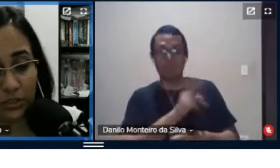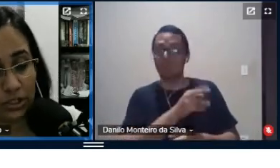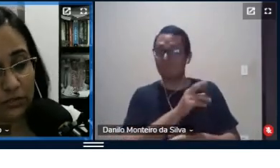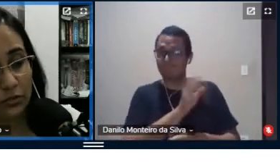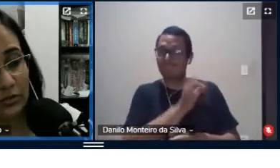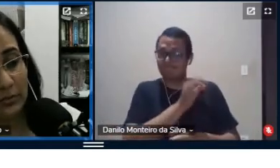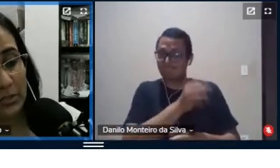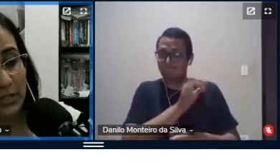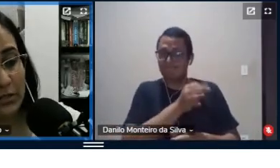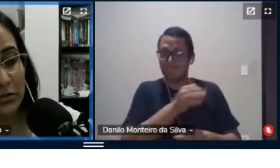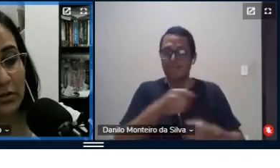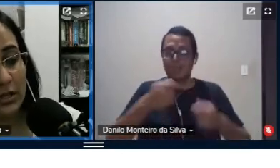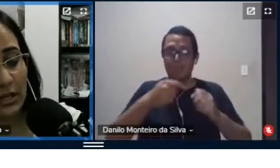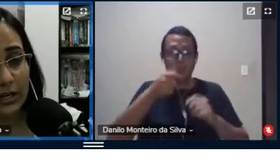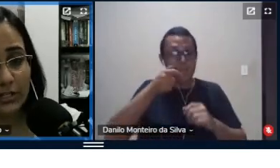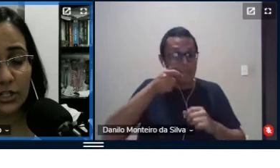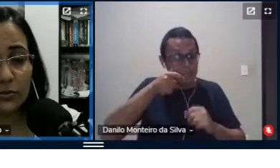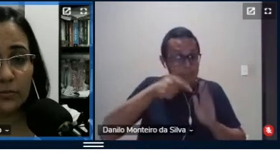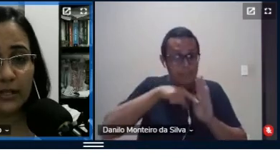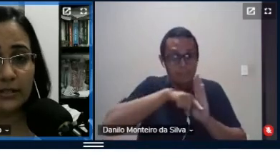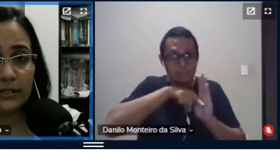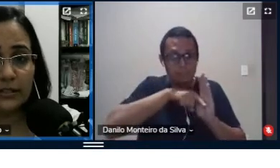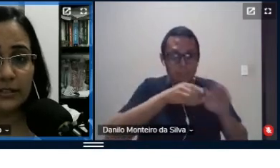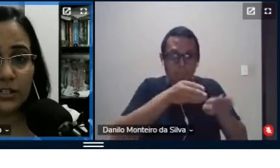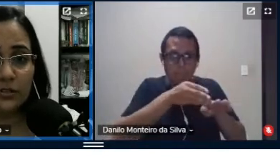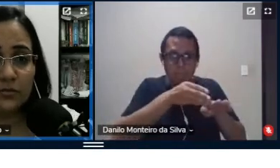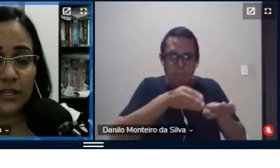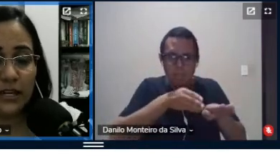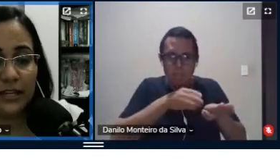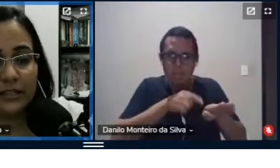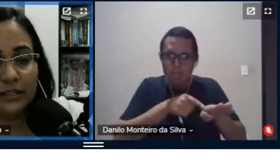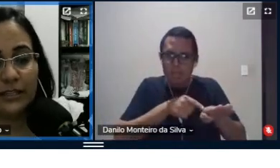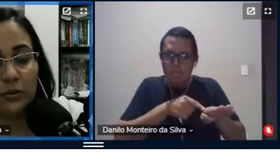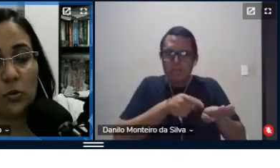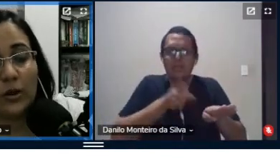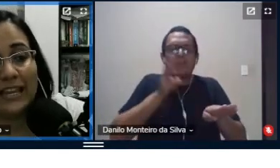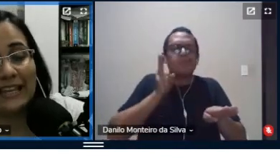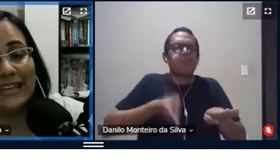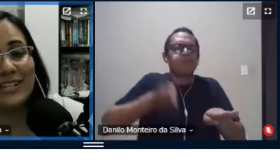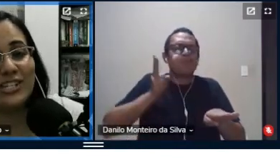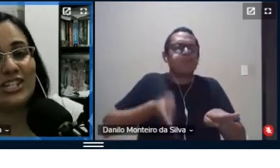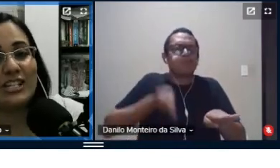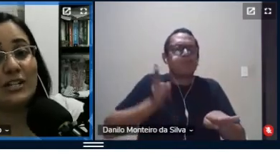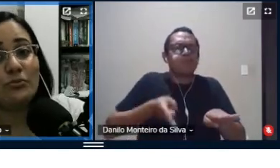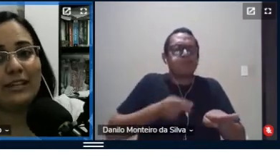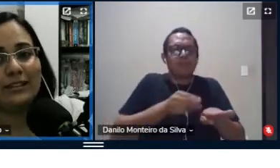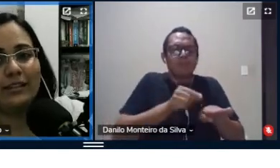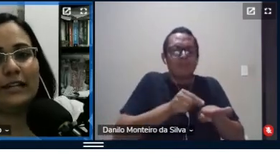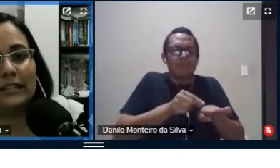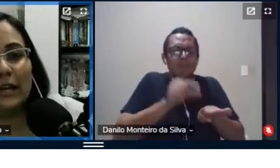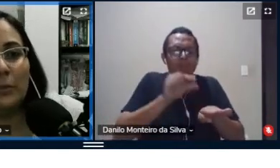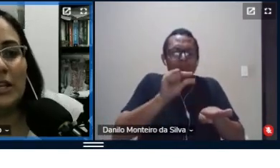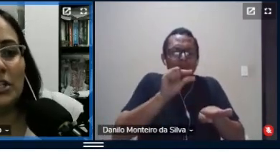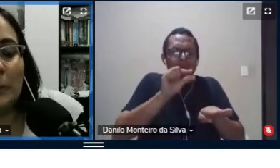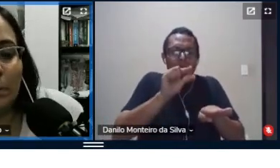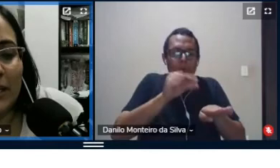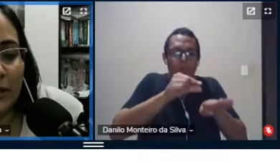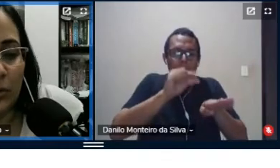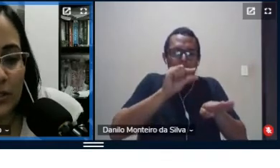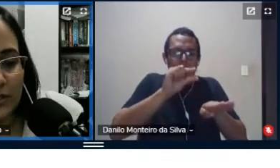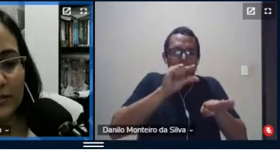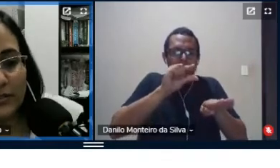manutenção preditiva justamente para isso. A gente acompanha a trinca. Se a gente vê que aquela trinca ou aquela região que a trinca está é uma